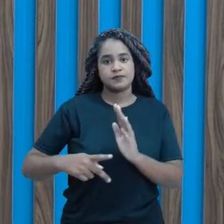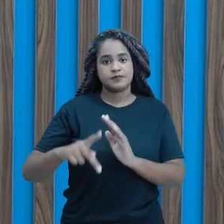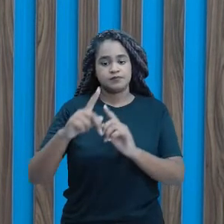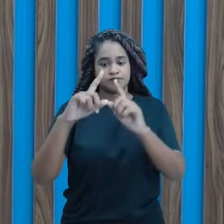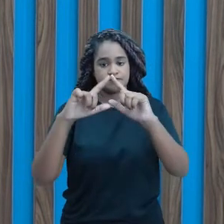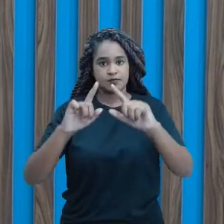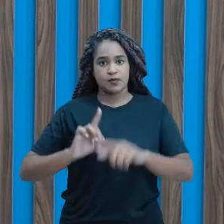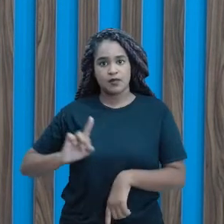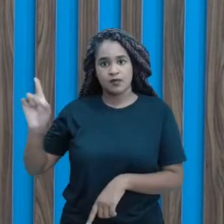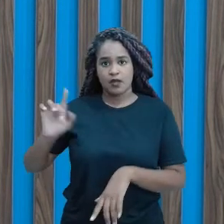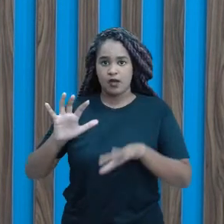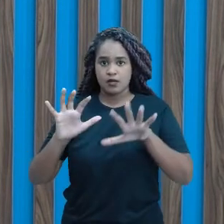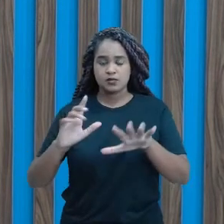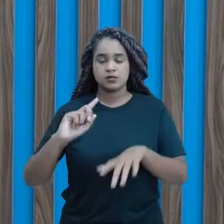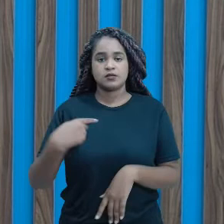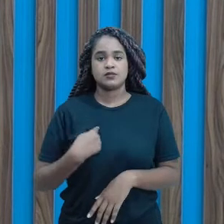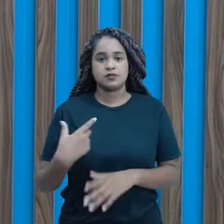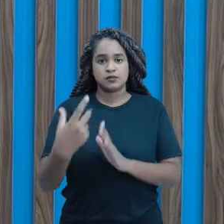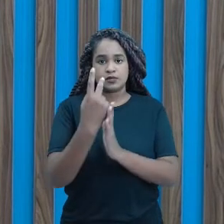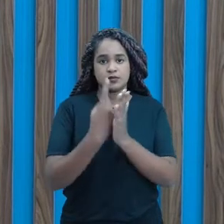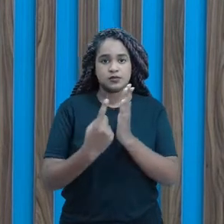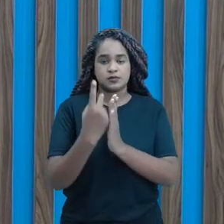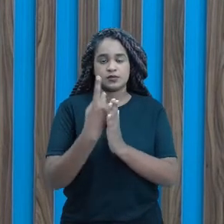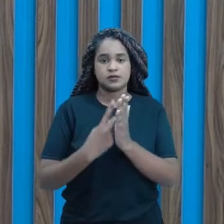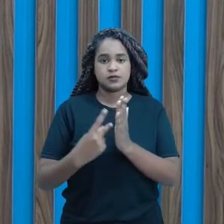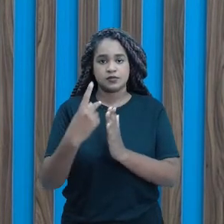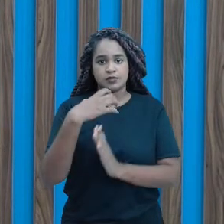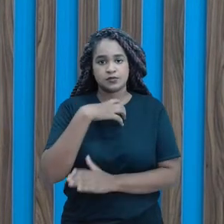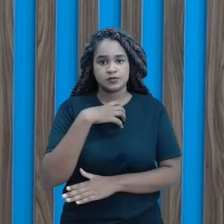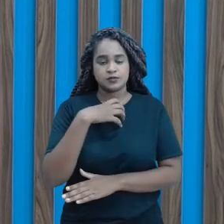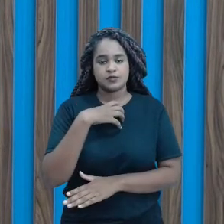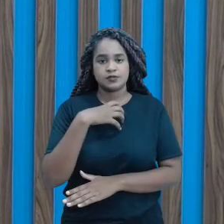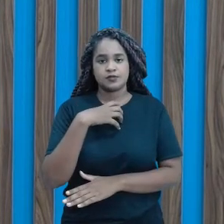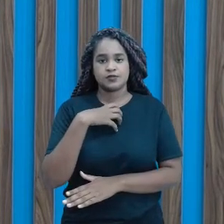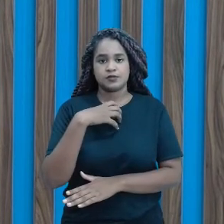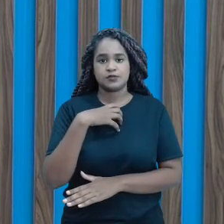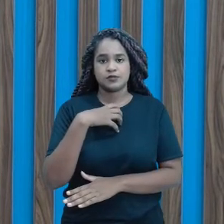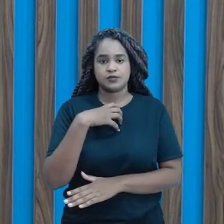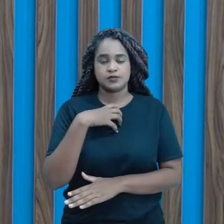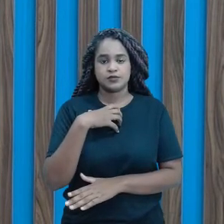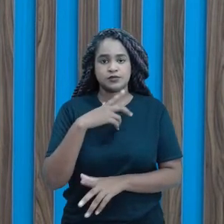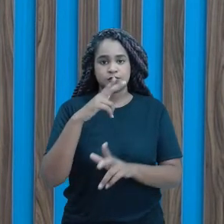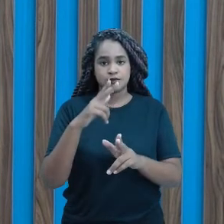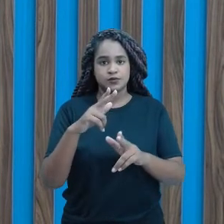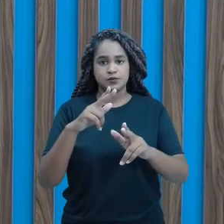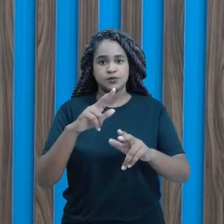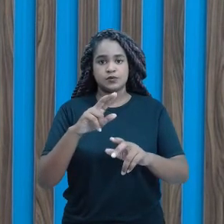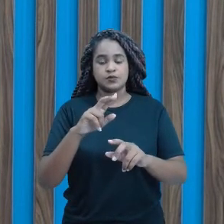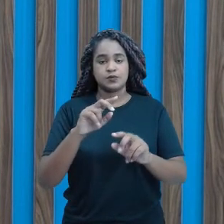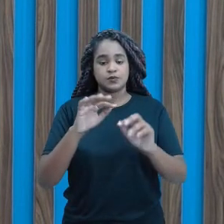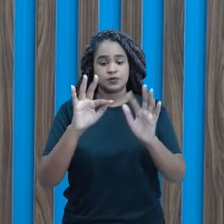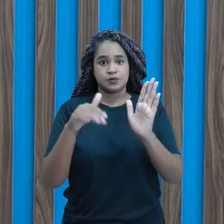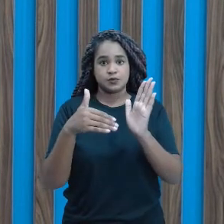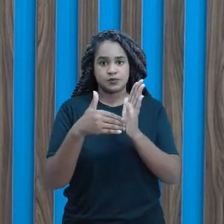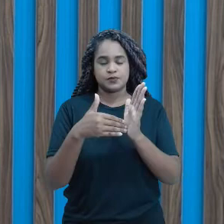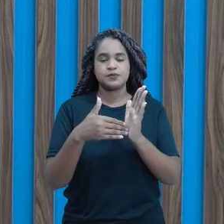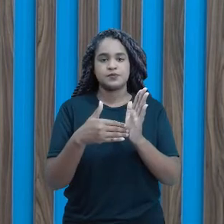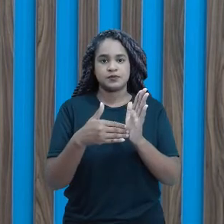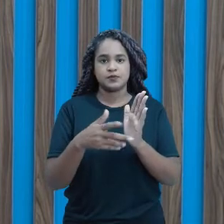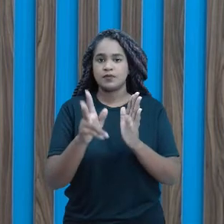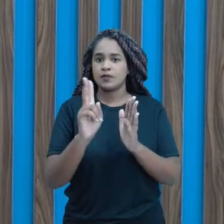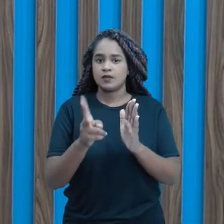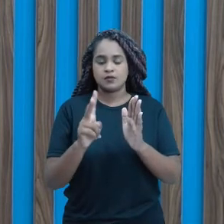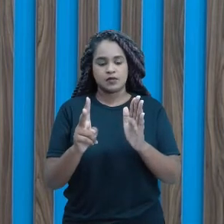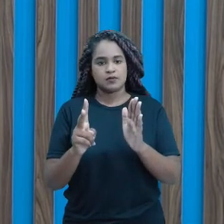a gente escreve ele, a gente desenha ele na forma que a Briane colocou aí no último exemplo, certo? Colocando ele sempre